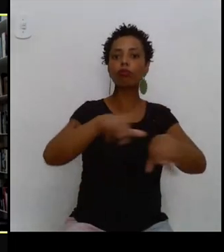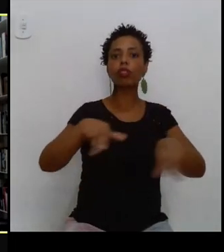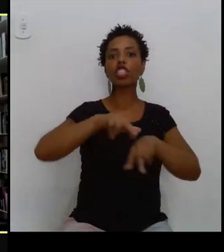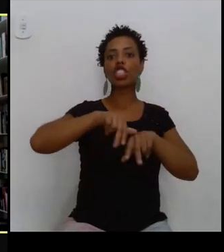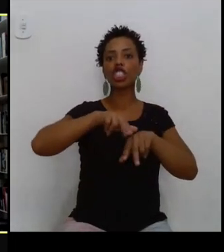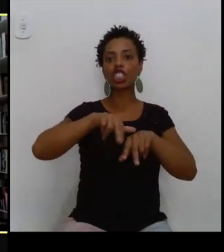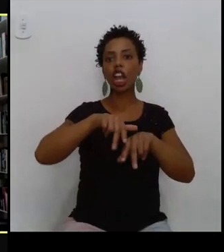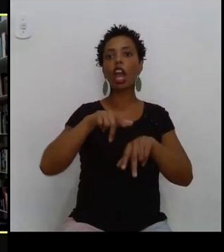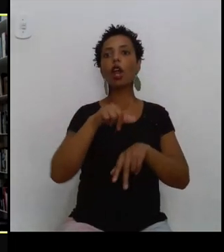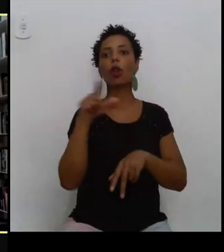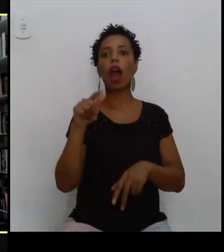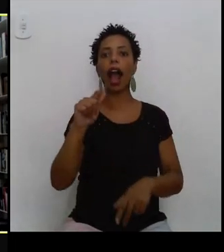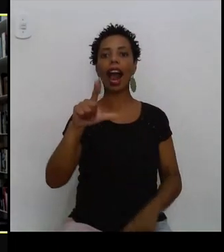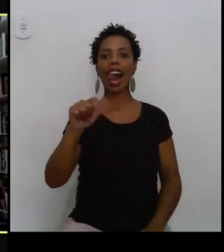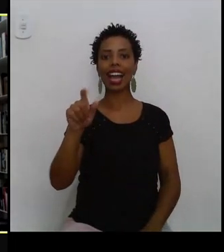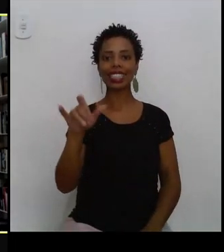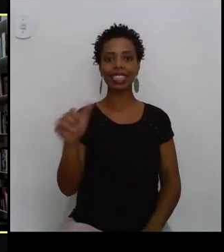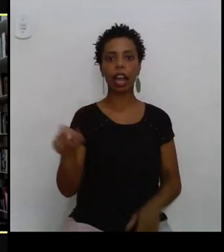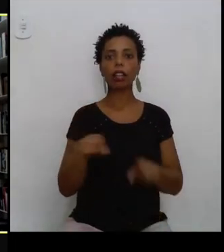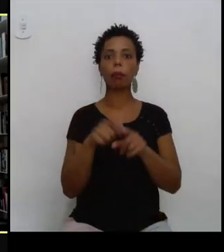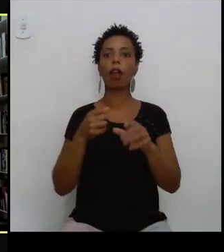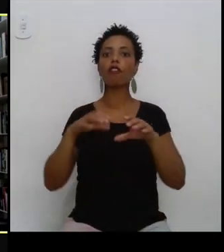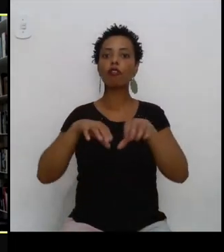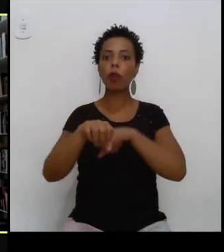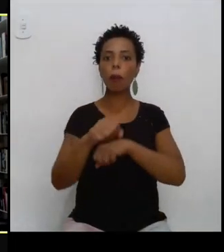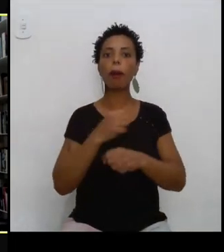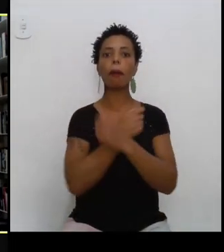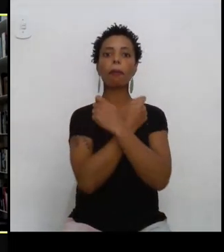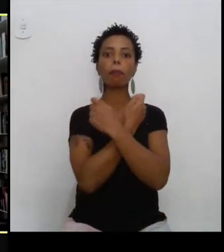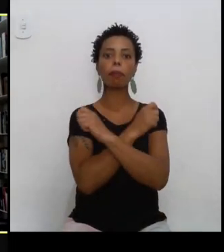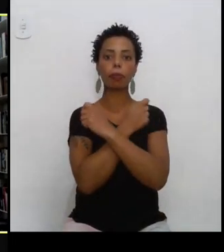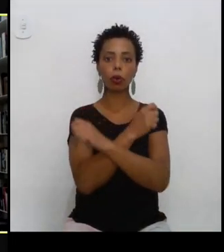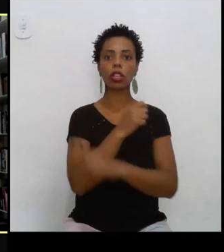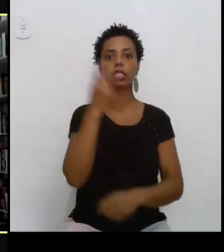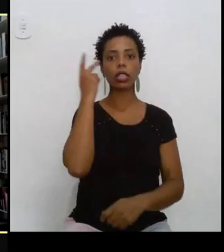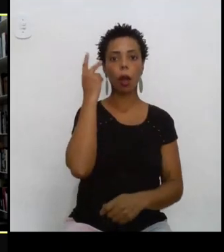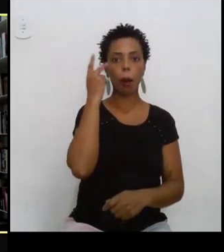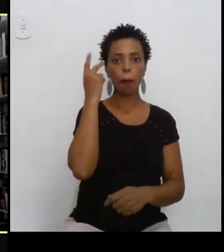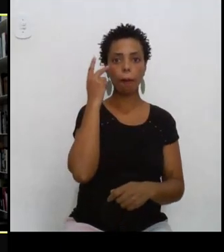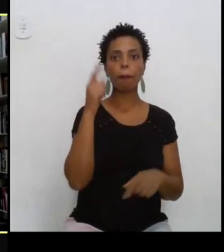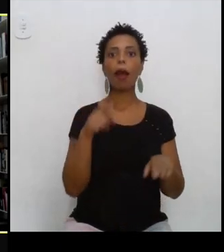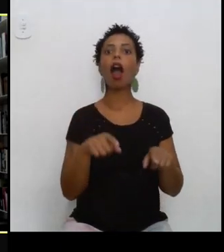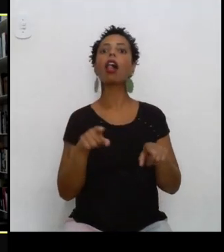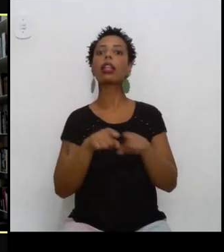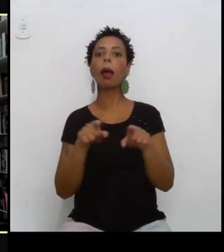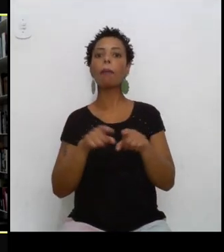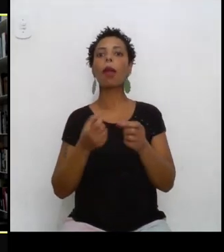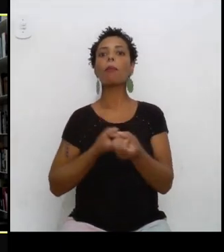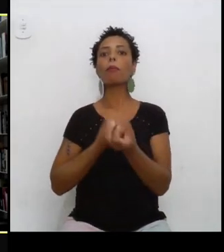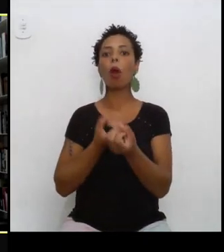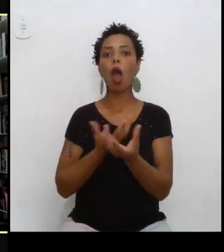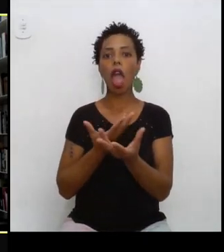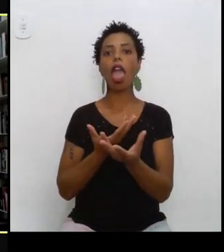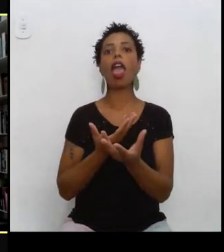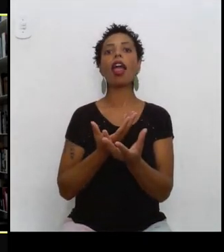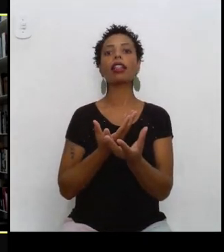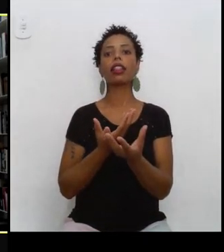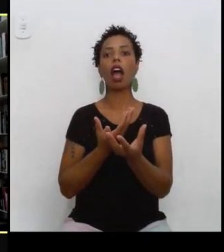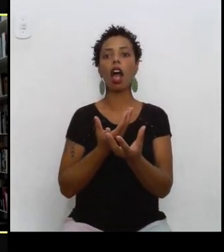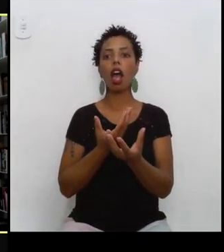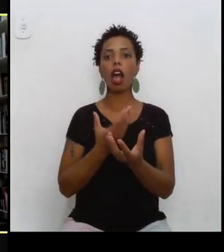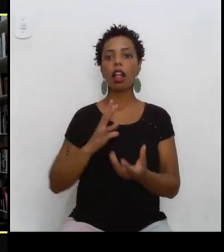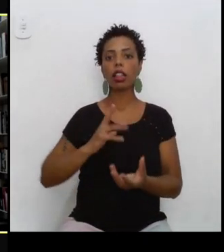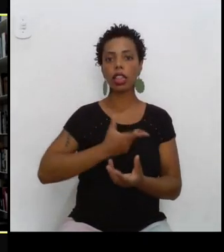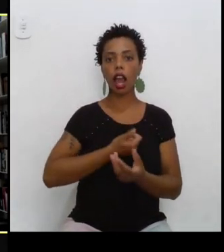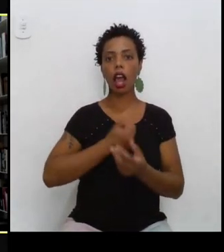na São Paulo com a pesquisa a transmissão uma fuga poéticas tranças realizadas e o fim da odontologia que atua como